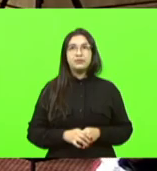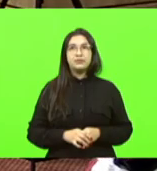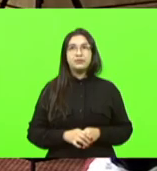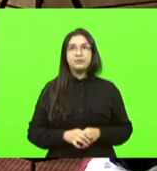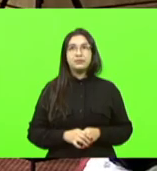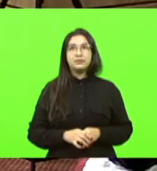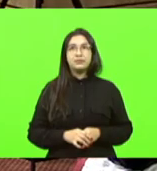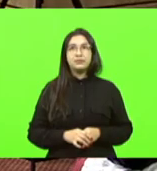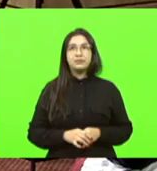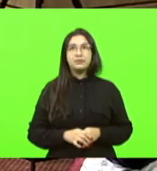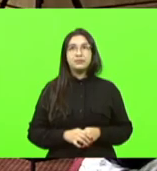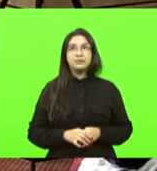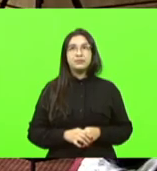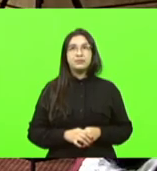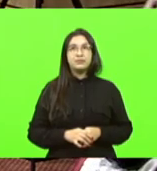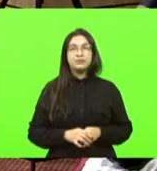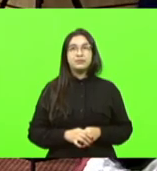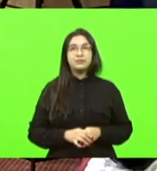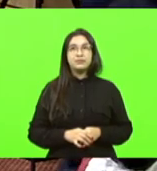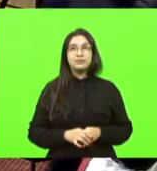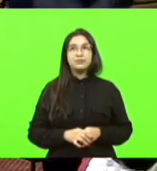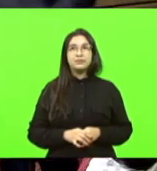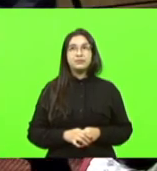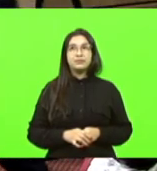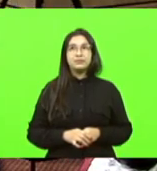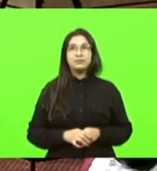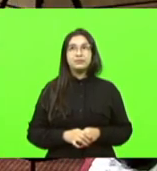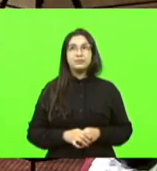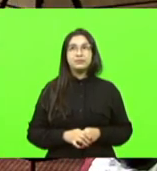a palavra o deputado Padre Pedro você